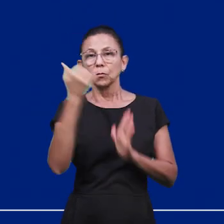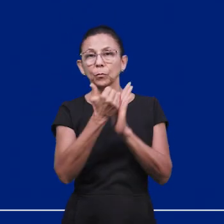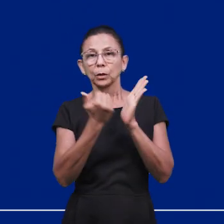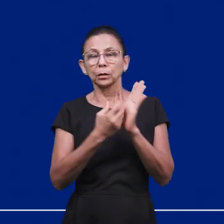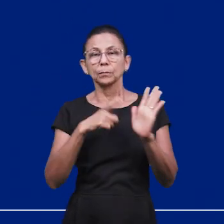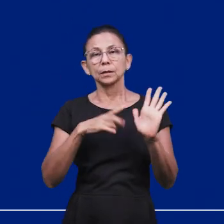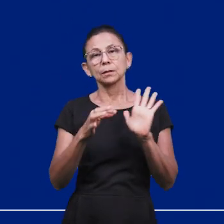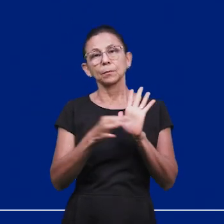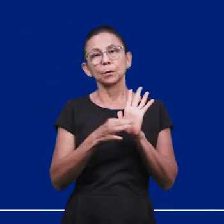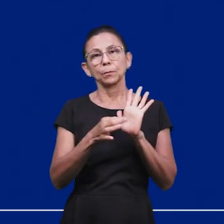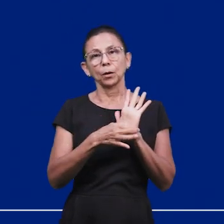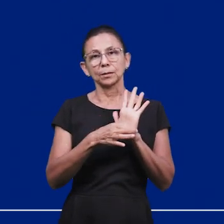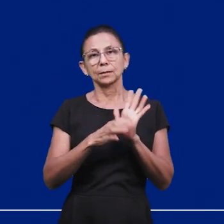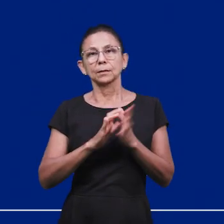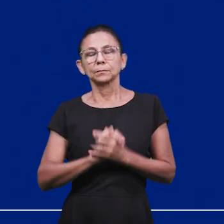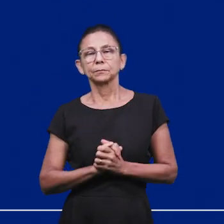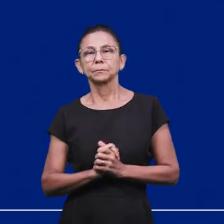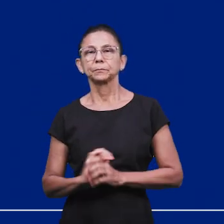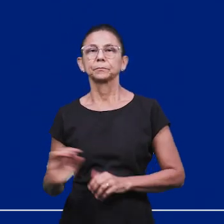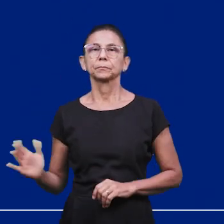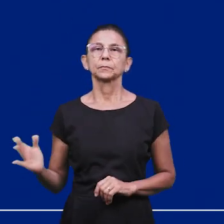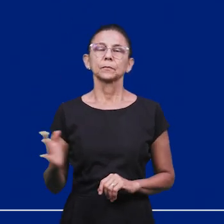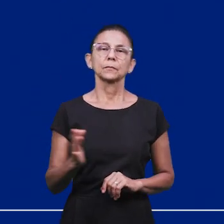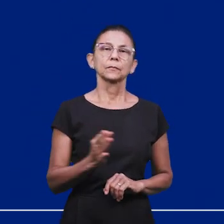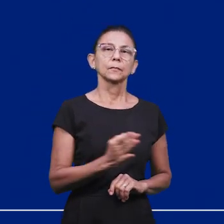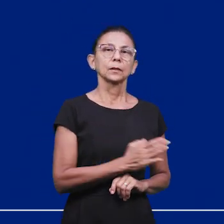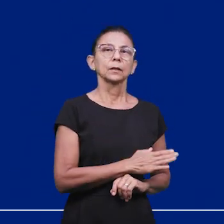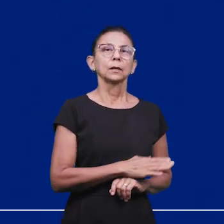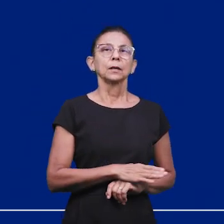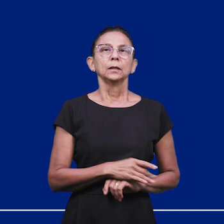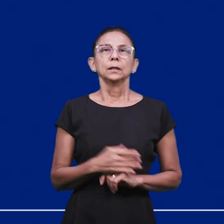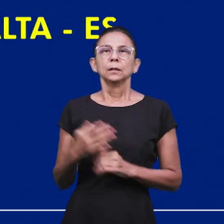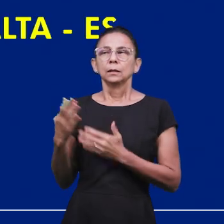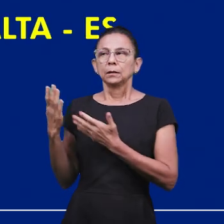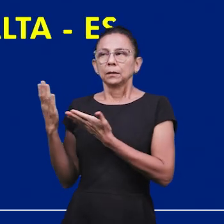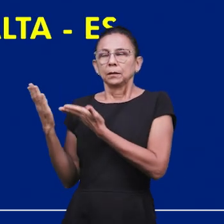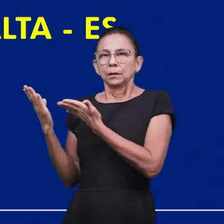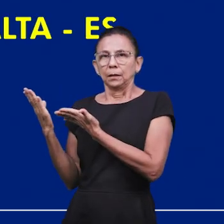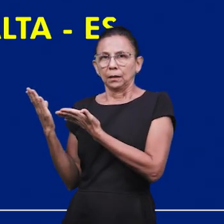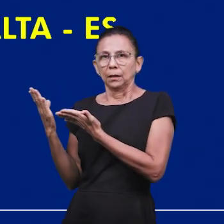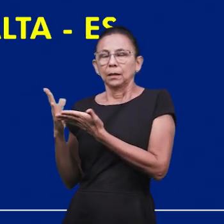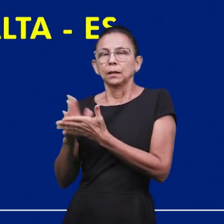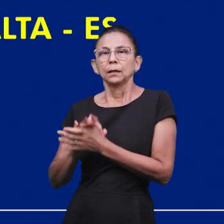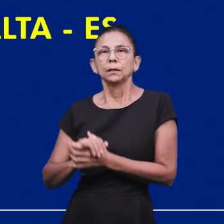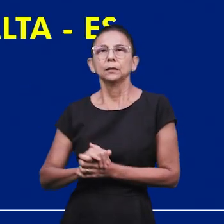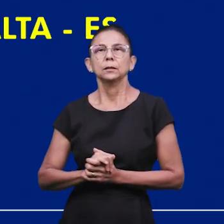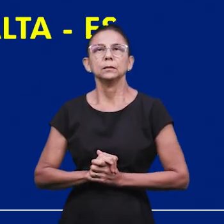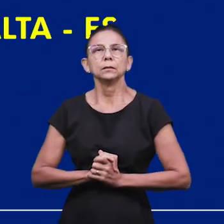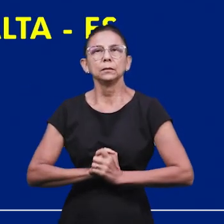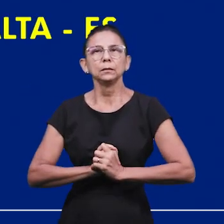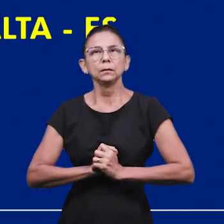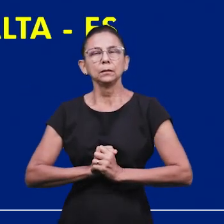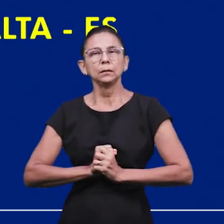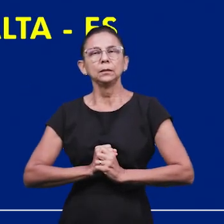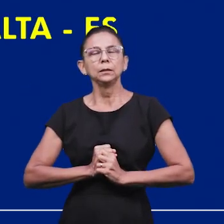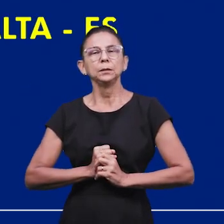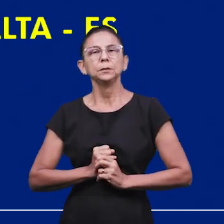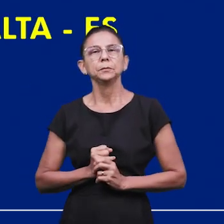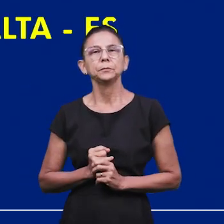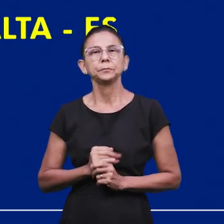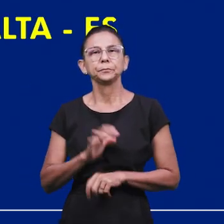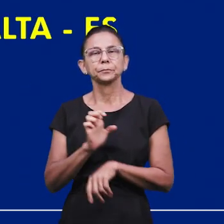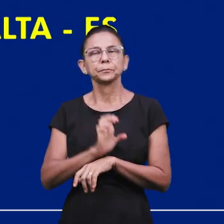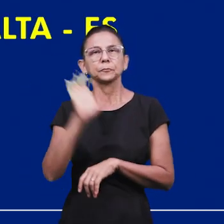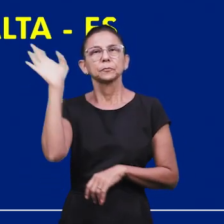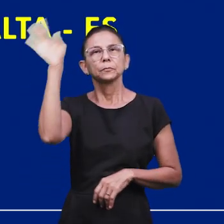proporcionado esse aprendizado. Uma outra mensagem foi enviada por Andréia Cláudia Oliveira Rodrigues, que é de Vargem Alta, no estado